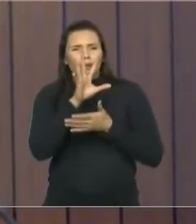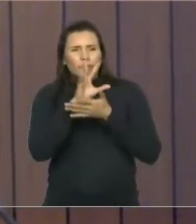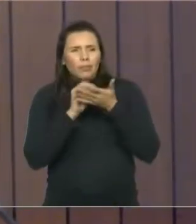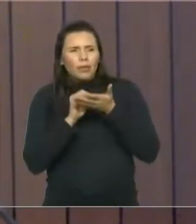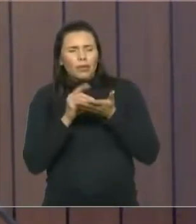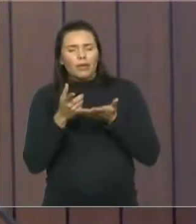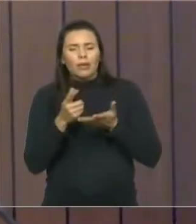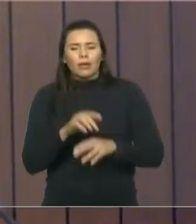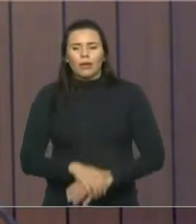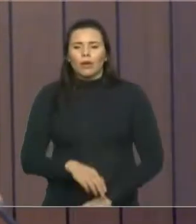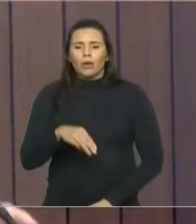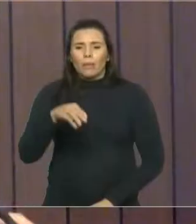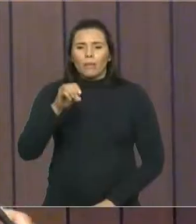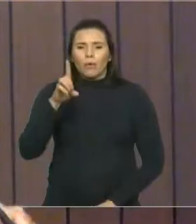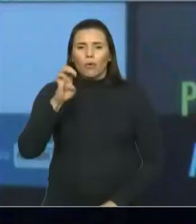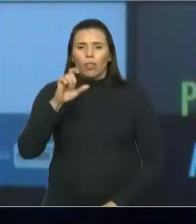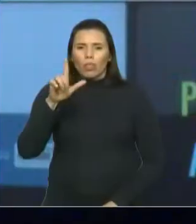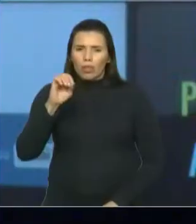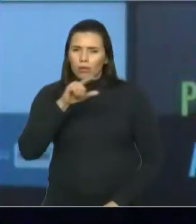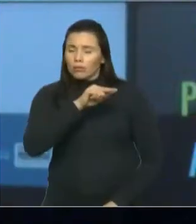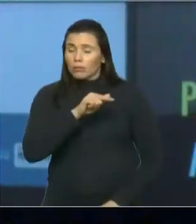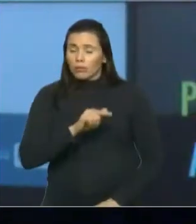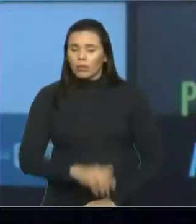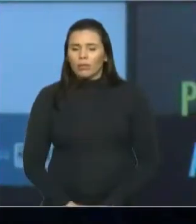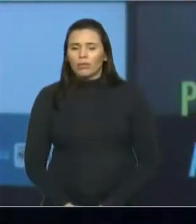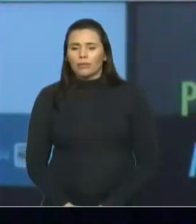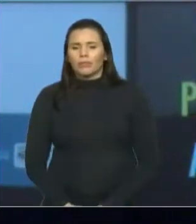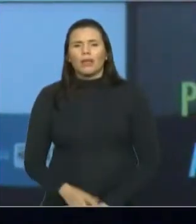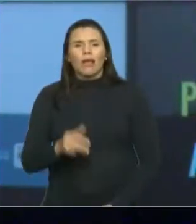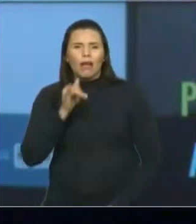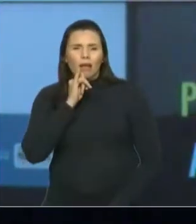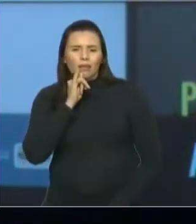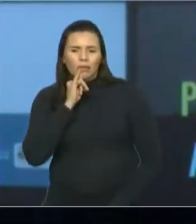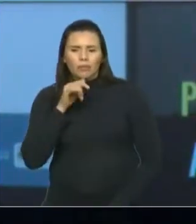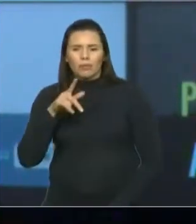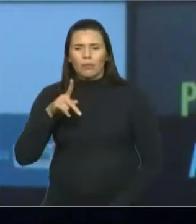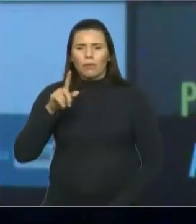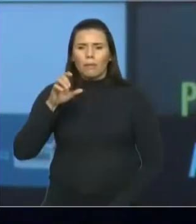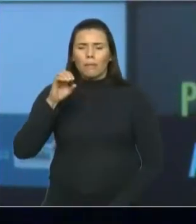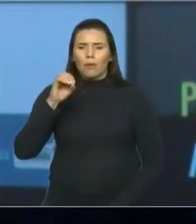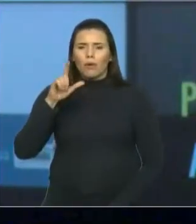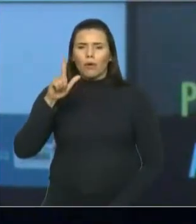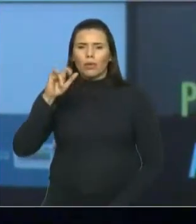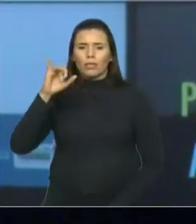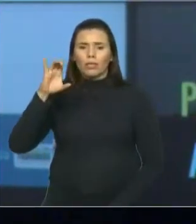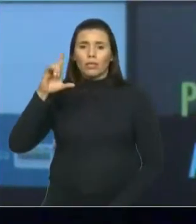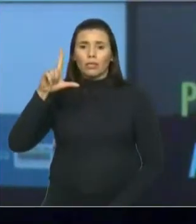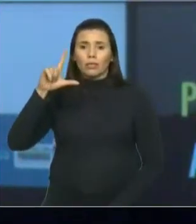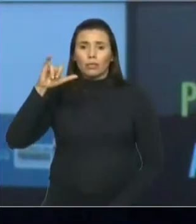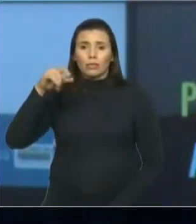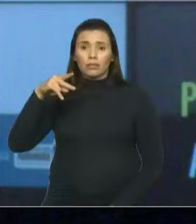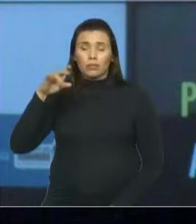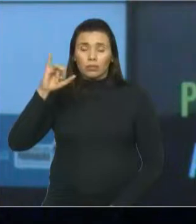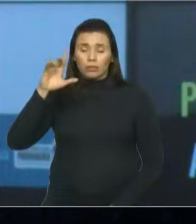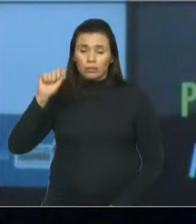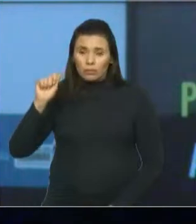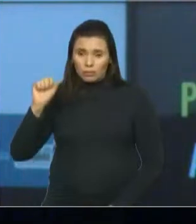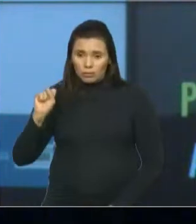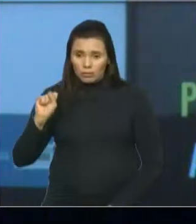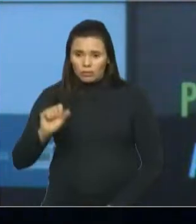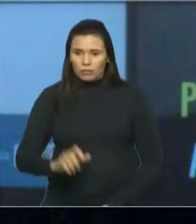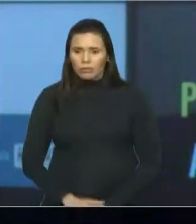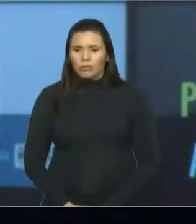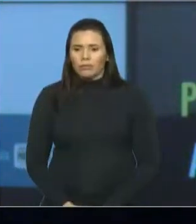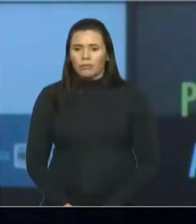exemplo das policlínicas. O que são as policlínicas? Para que a gente tenha uma ideia, a policlínica é como se fosse o Pan